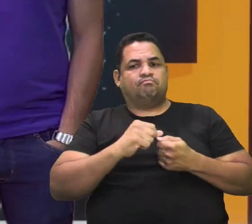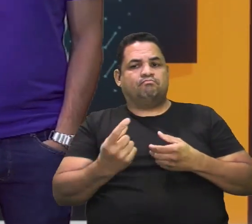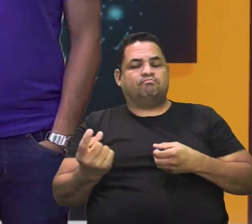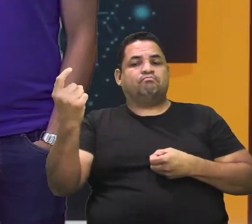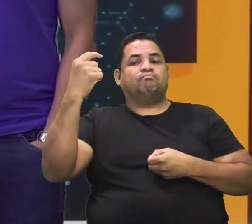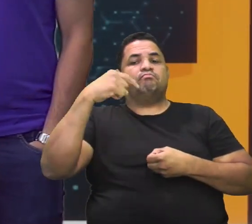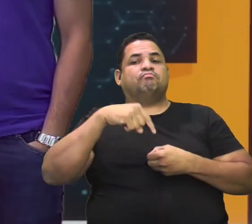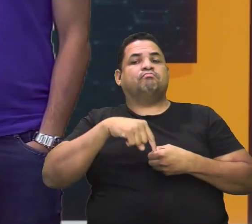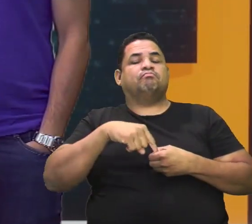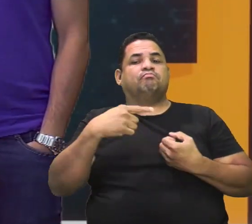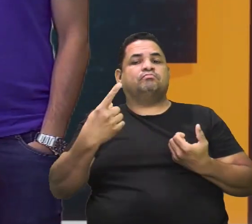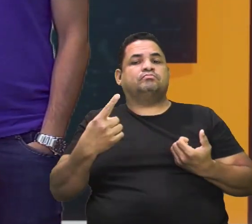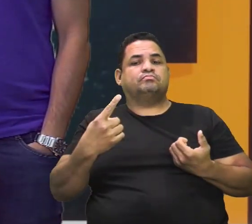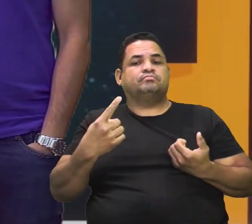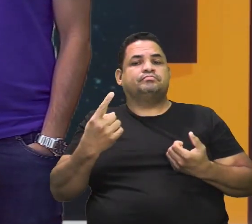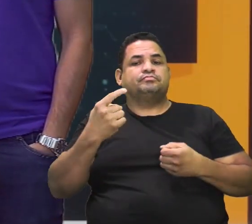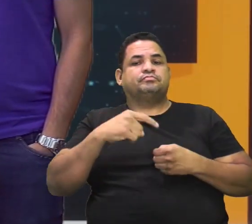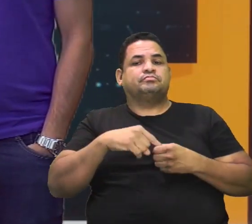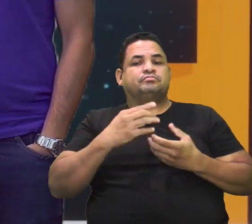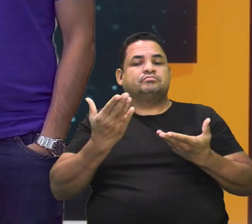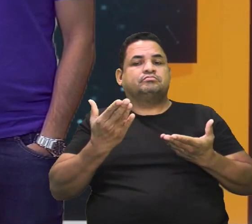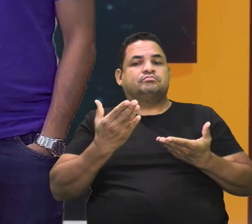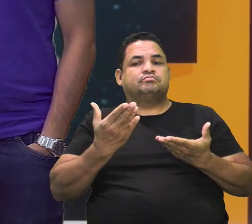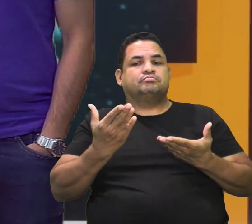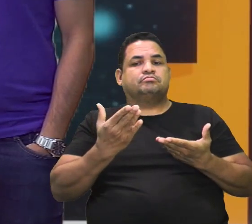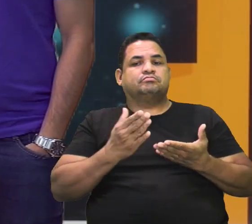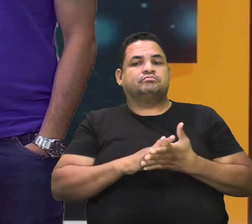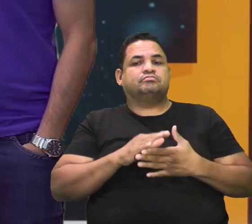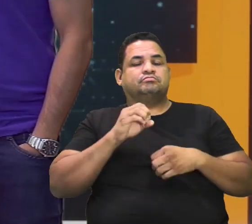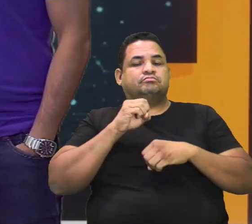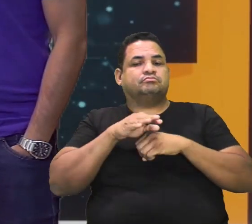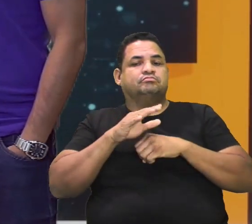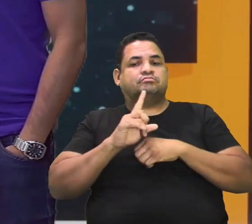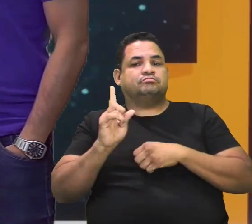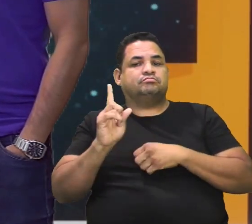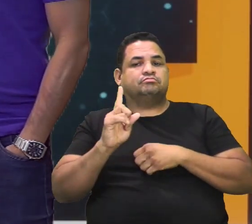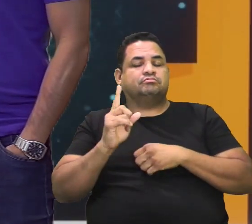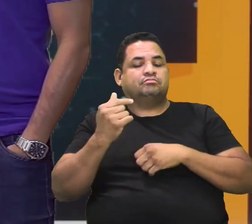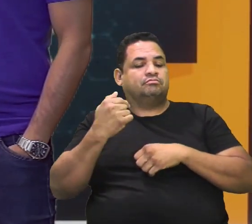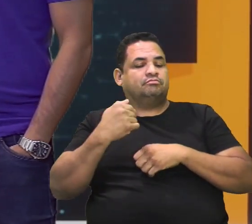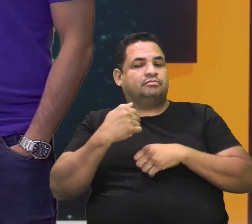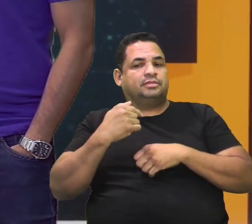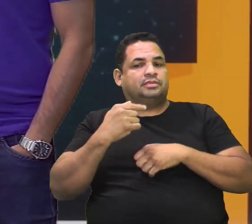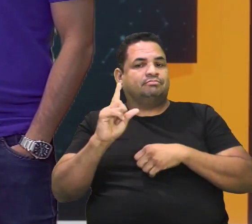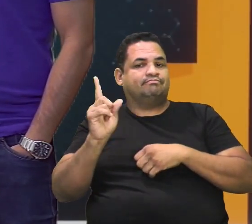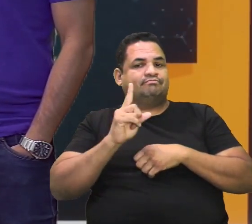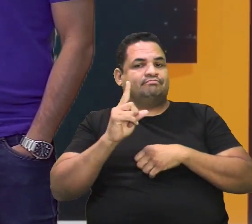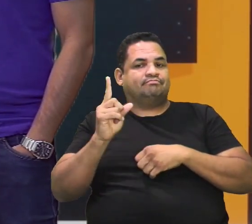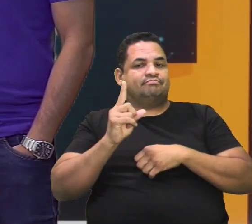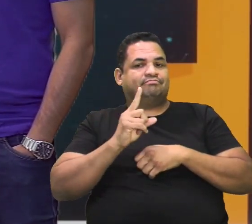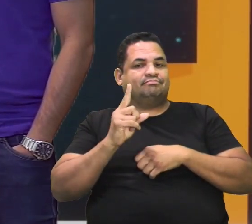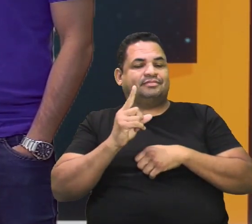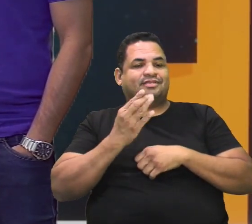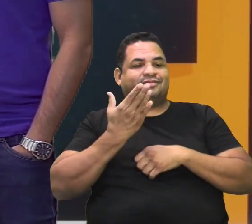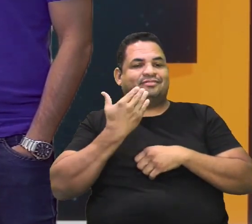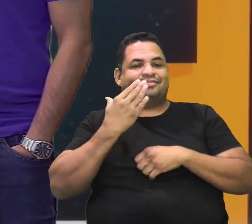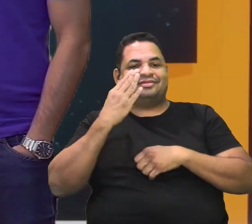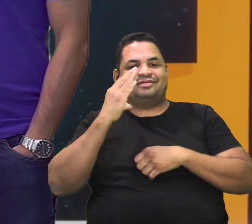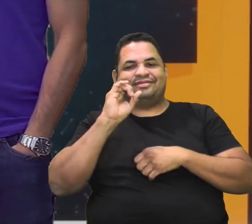de novo e vou voltar com uma deixa. Eu não comi a